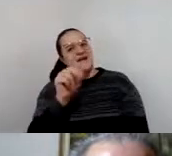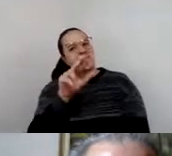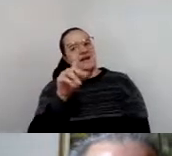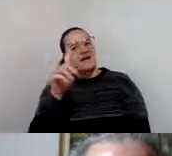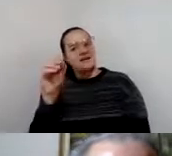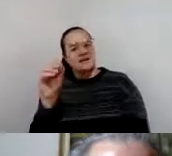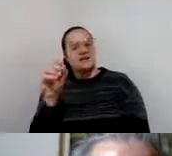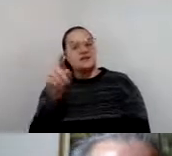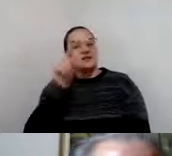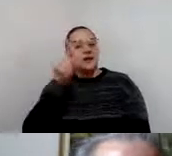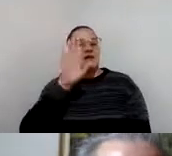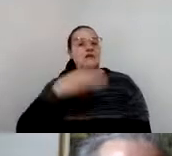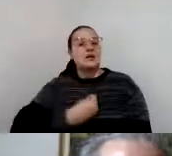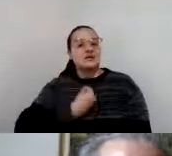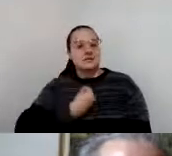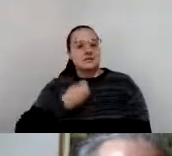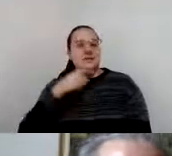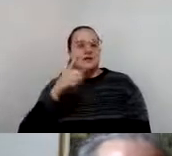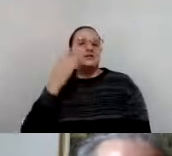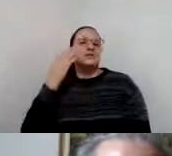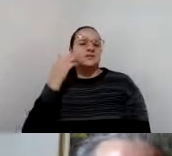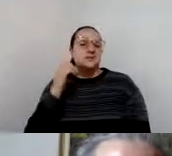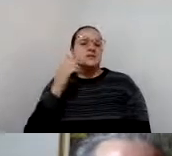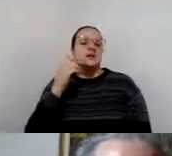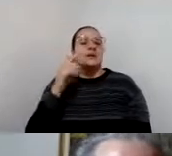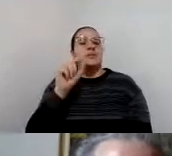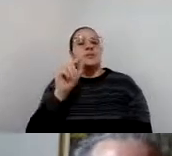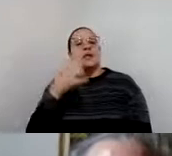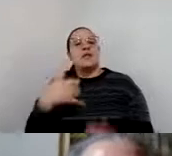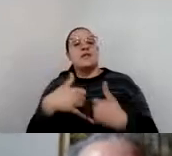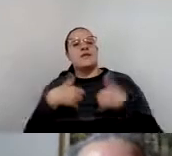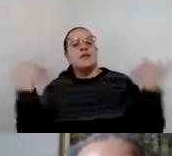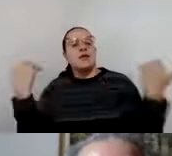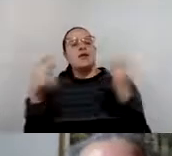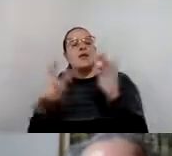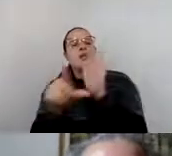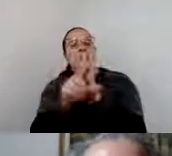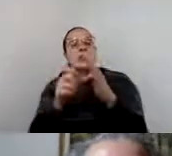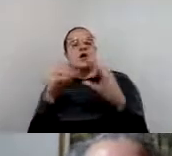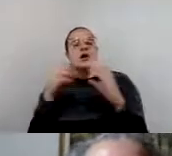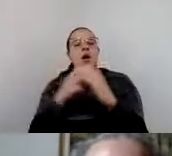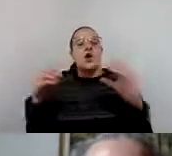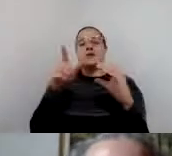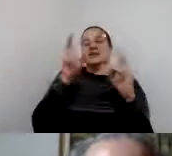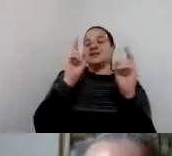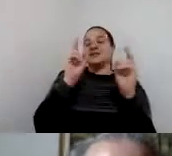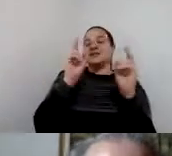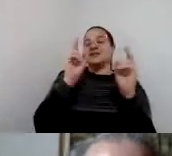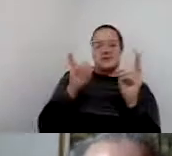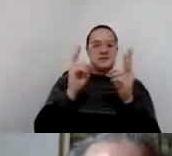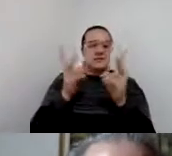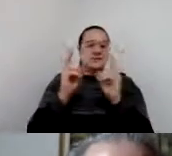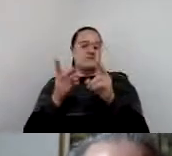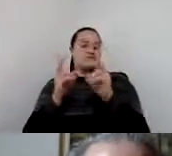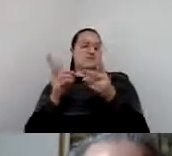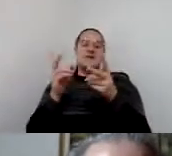muita gente aqui sabe, né, quem acompanha de perto os aniversários da Lei de Cotas, sempre ele está lá, em algum momento ele dá uma